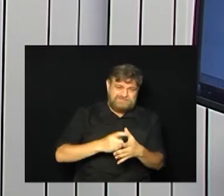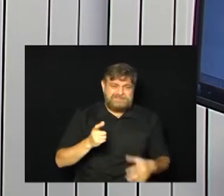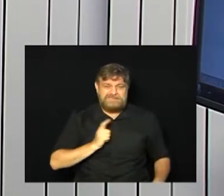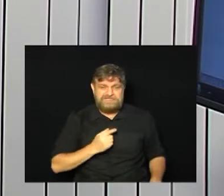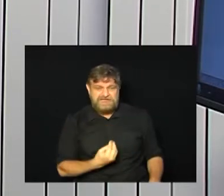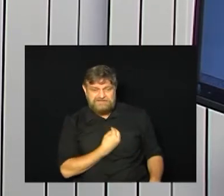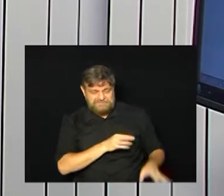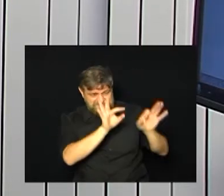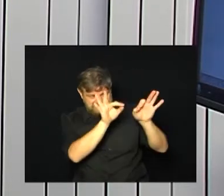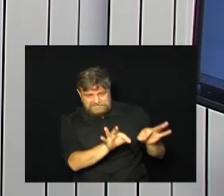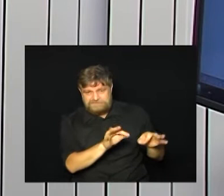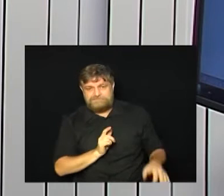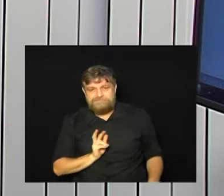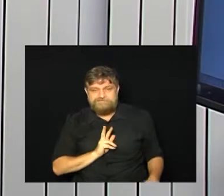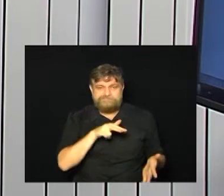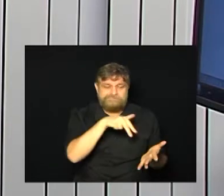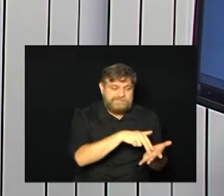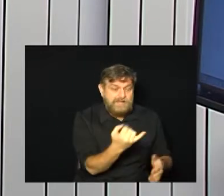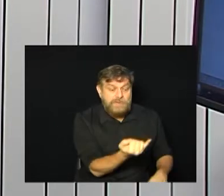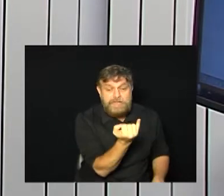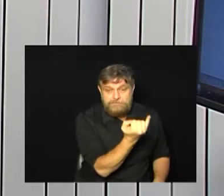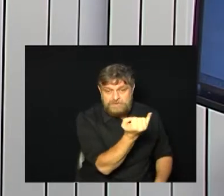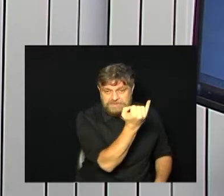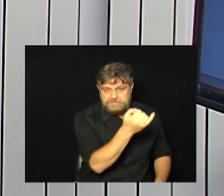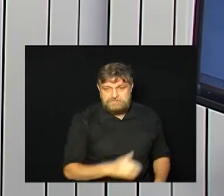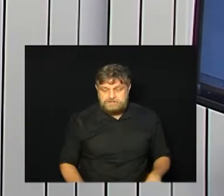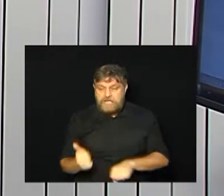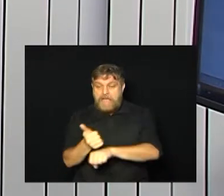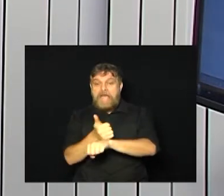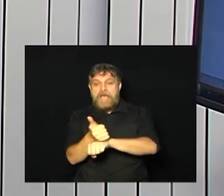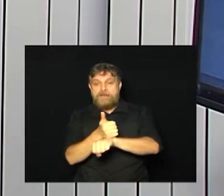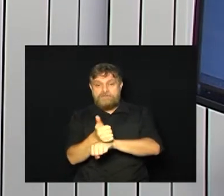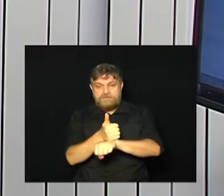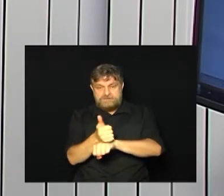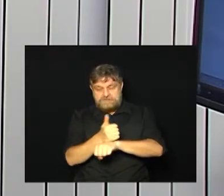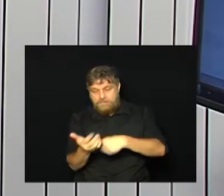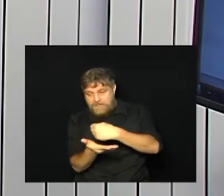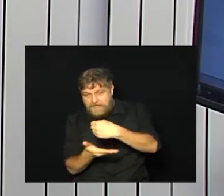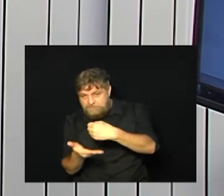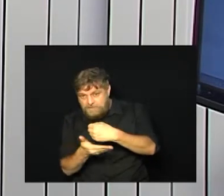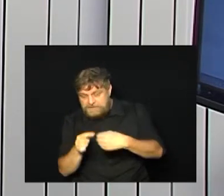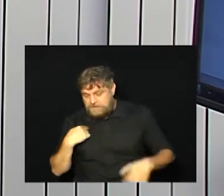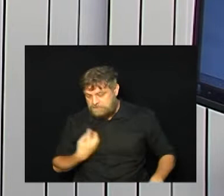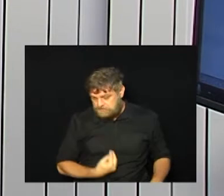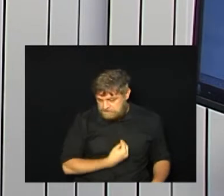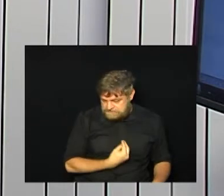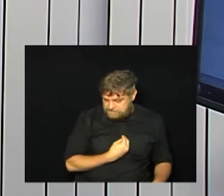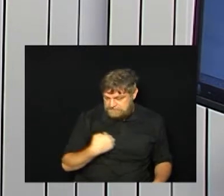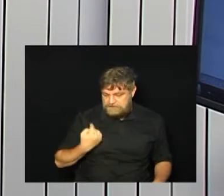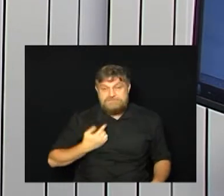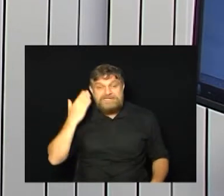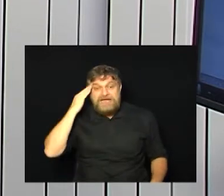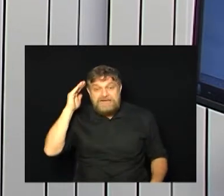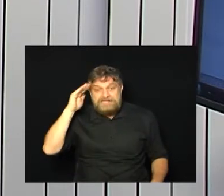viver dignamente é o importante. A carreira, ela é fundamental para a nossa vida. Nós precisamos entender